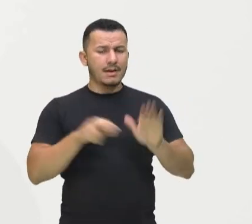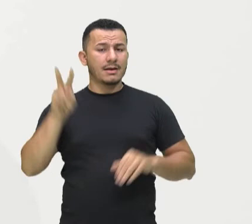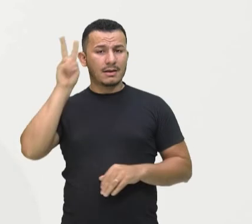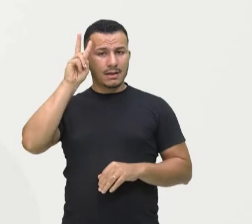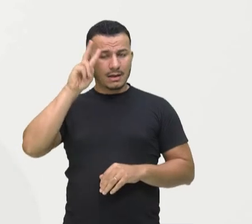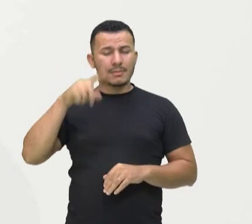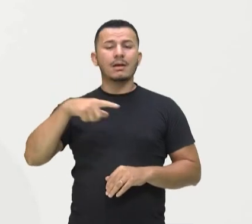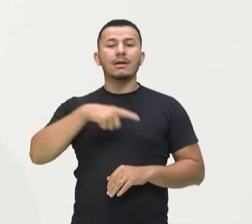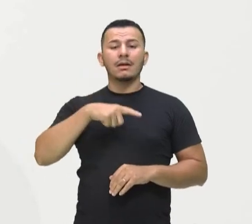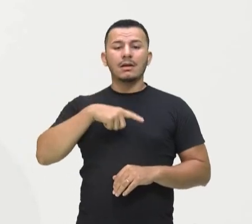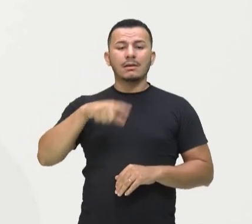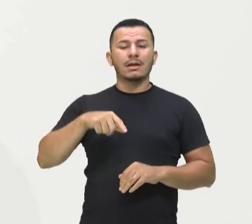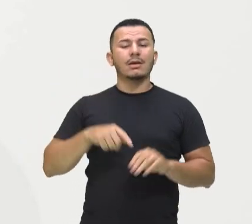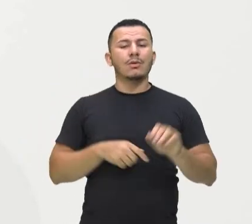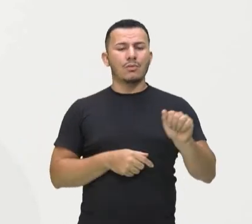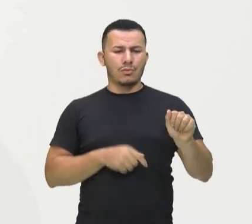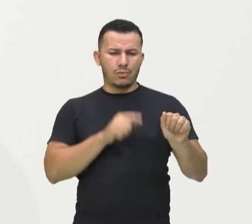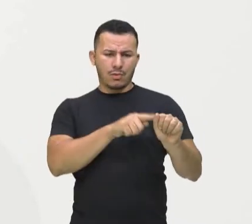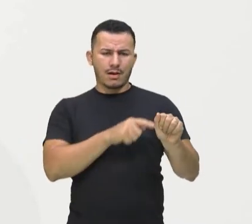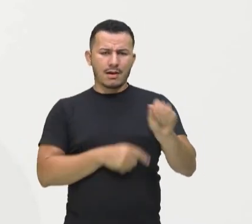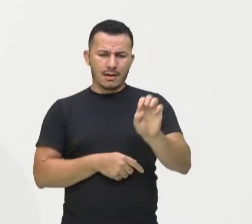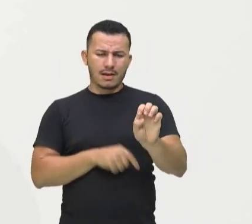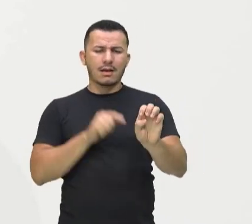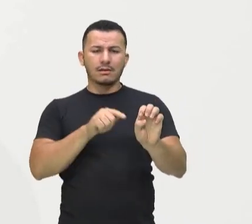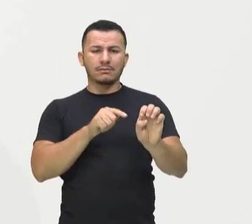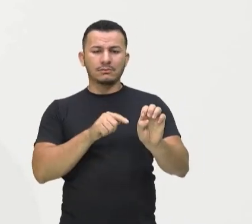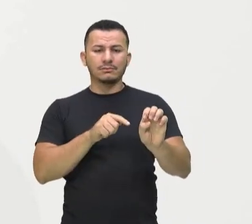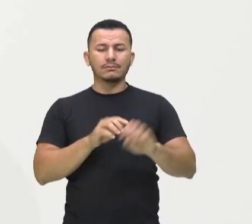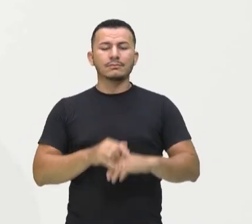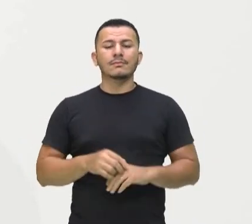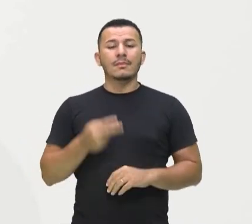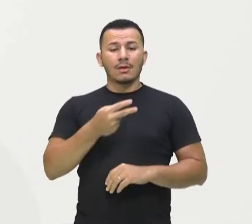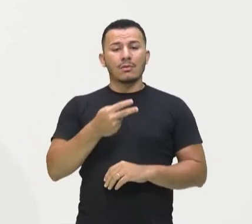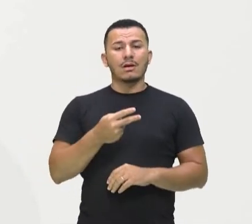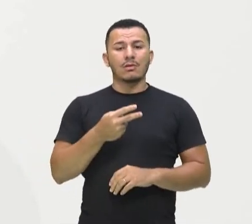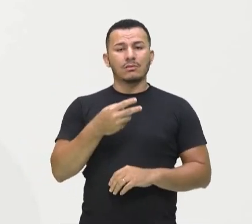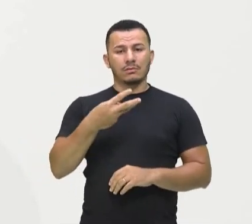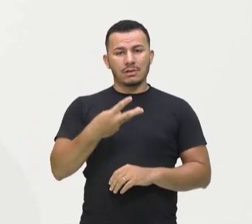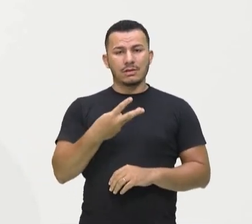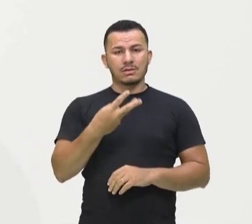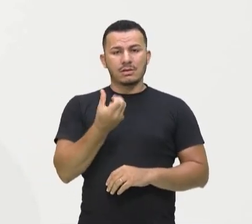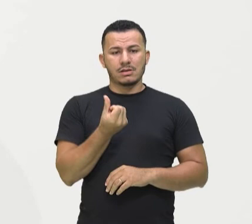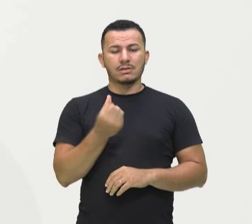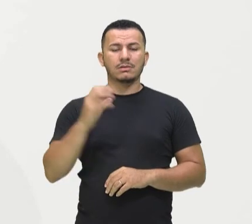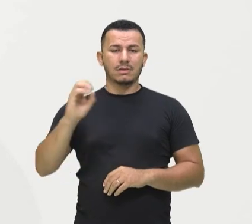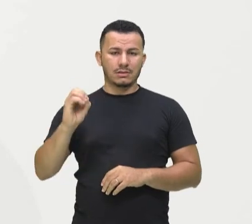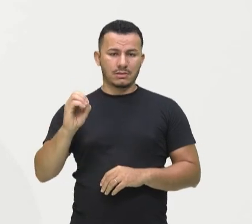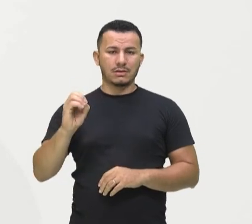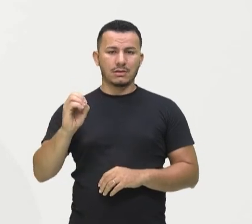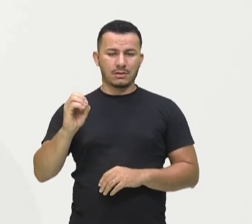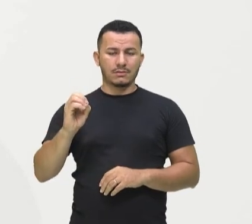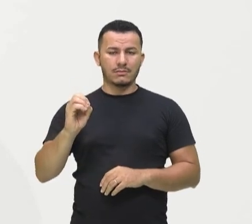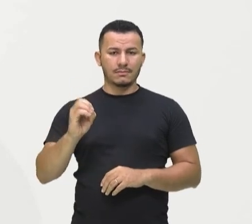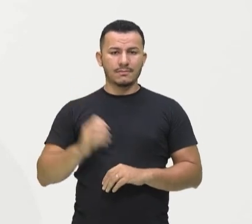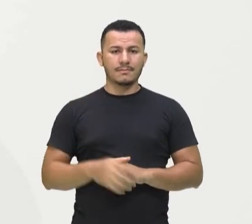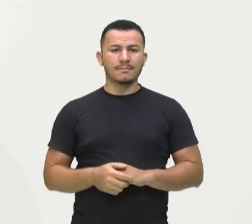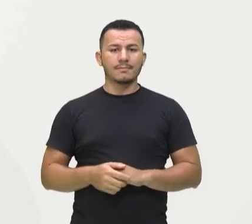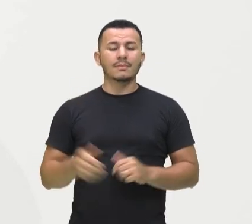temos que o ângulo externo é igual a 360 graus